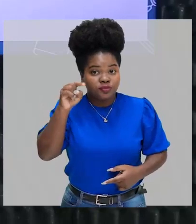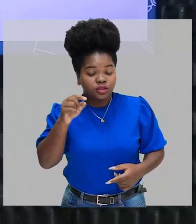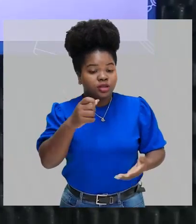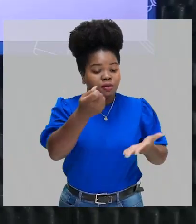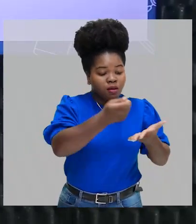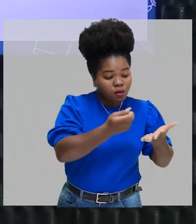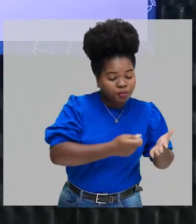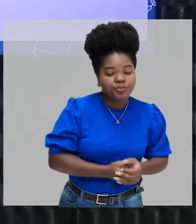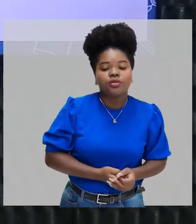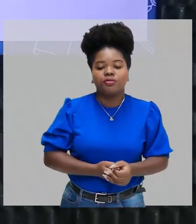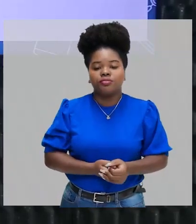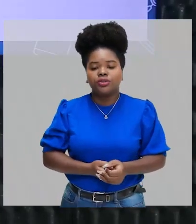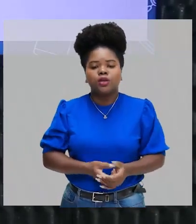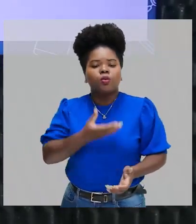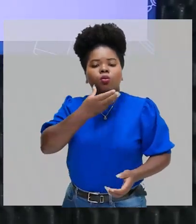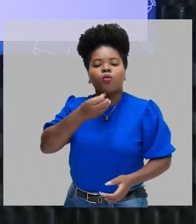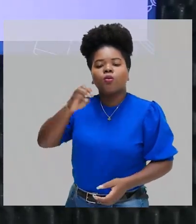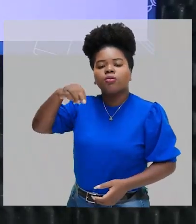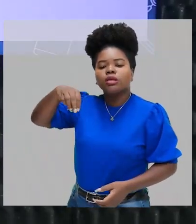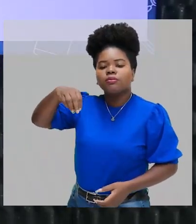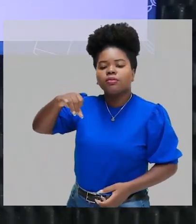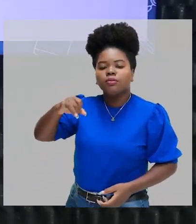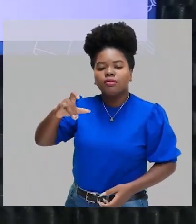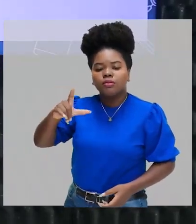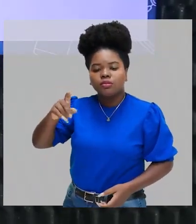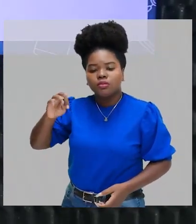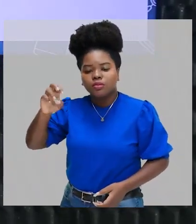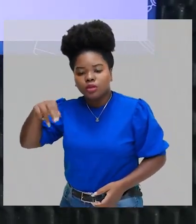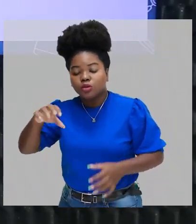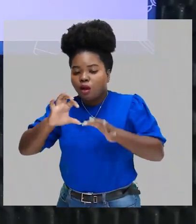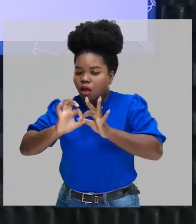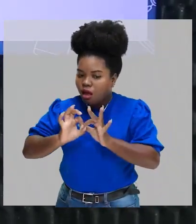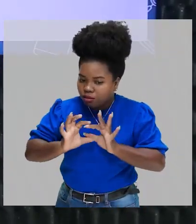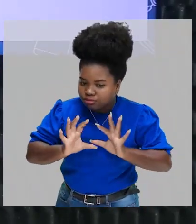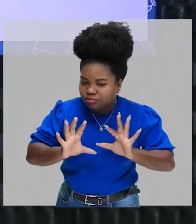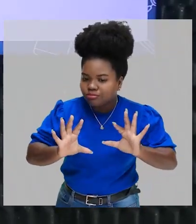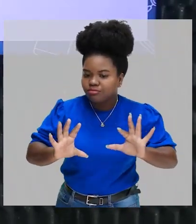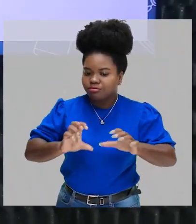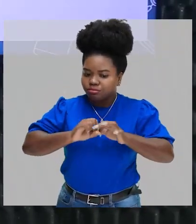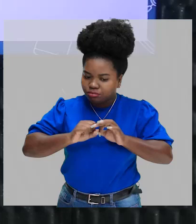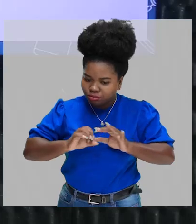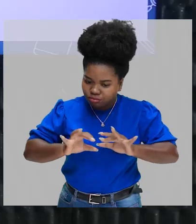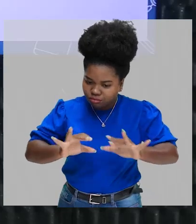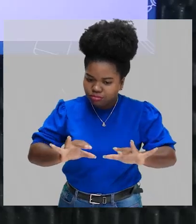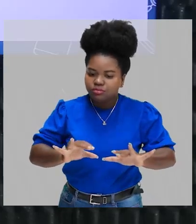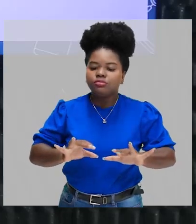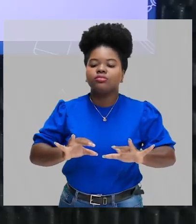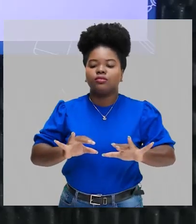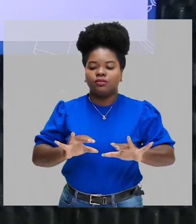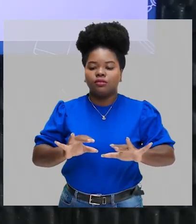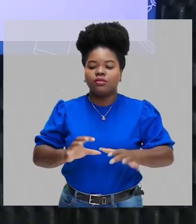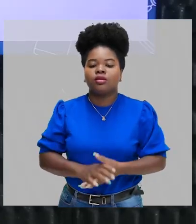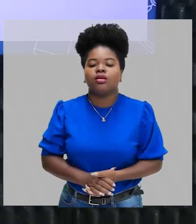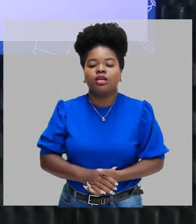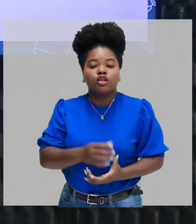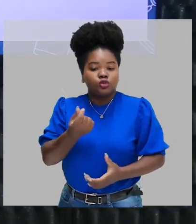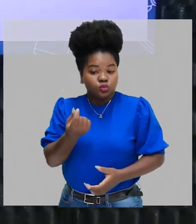com as ideias de Milton Santos, a distribuição da riqueza e do